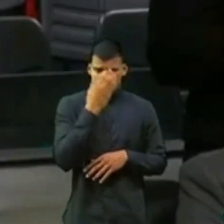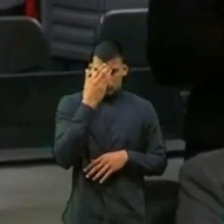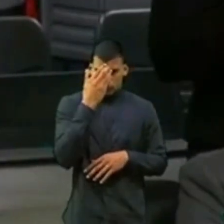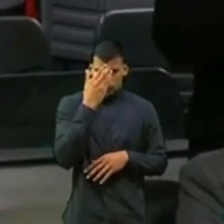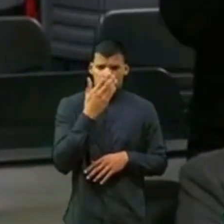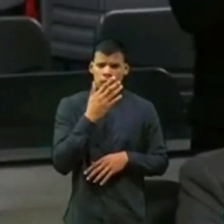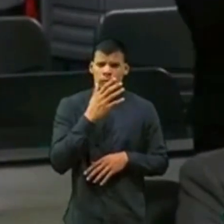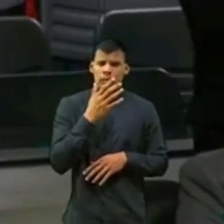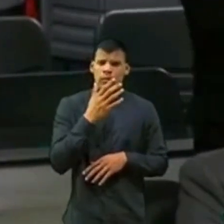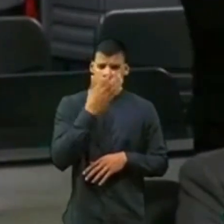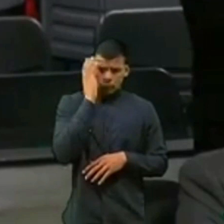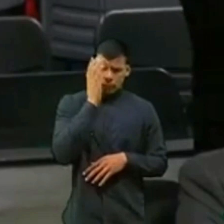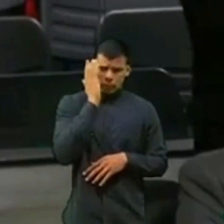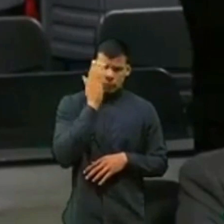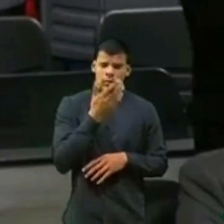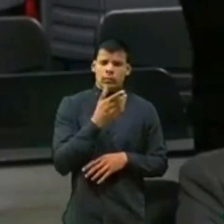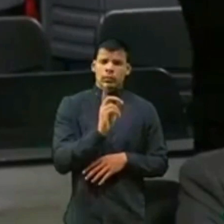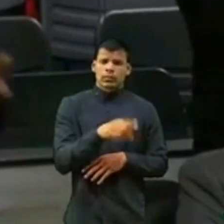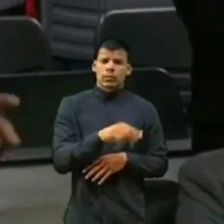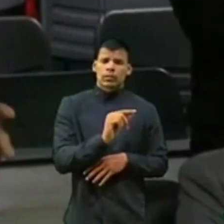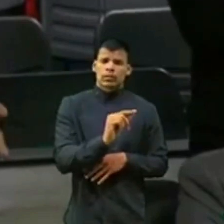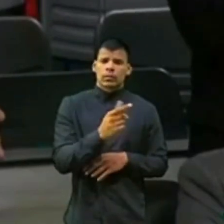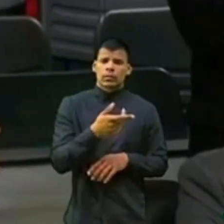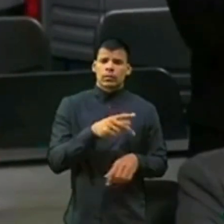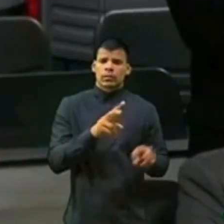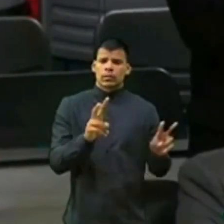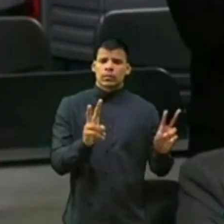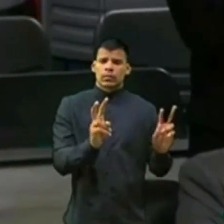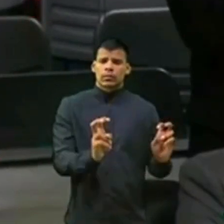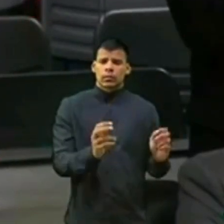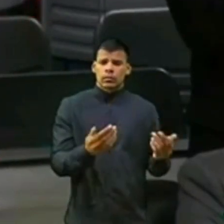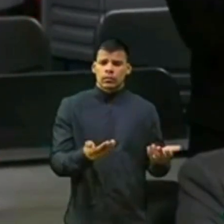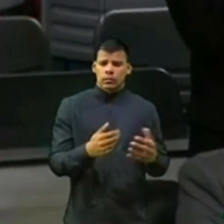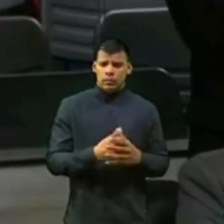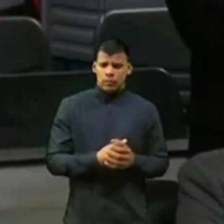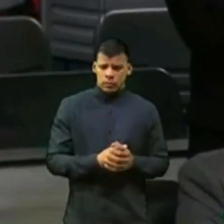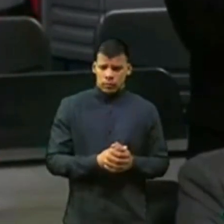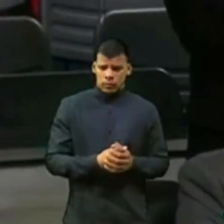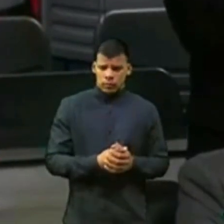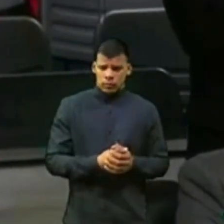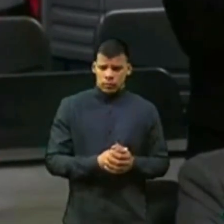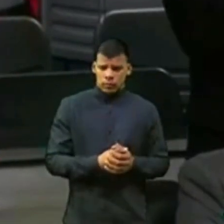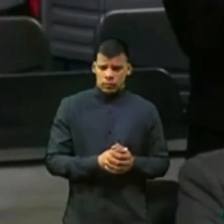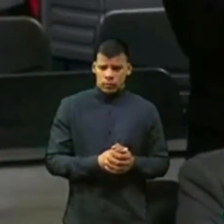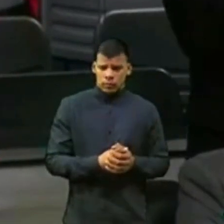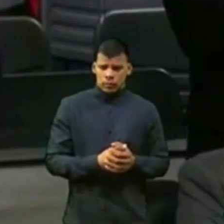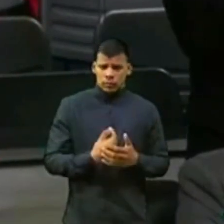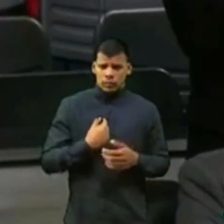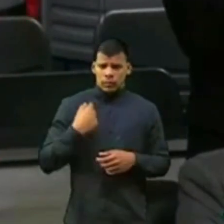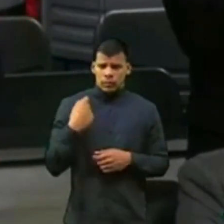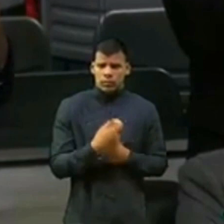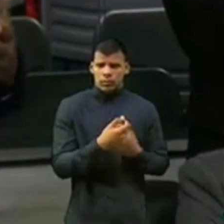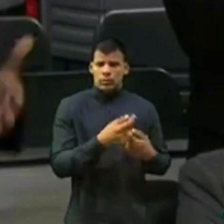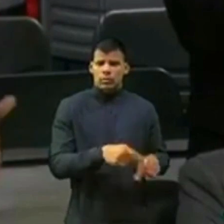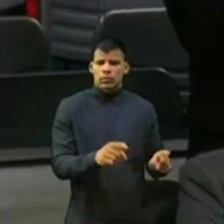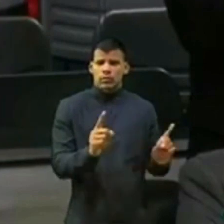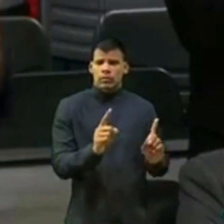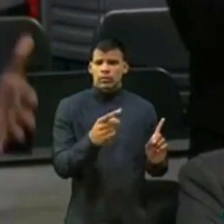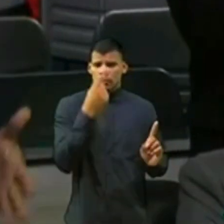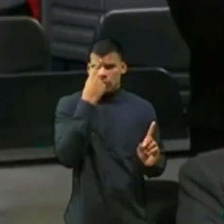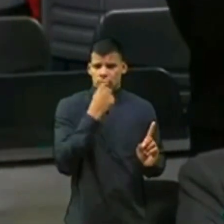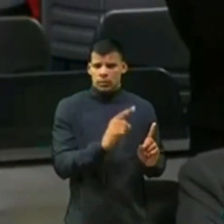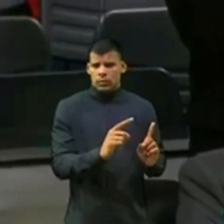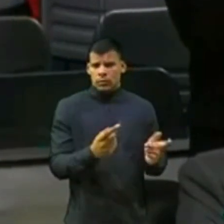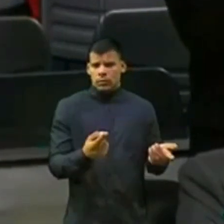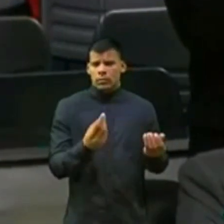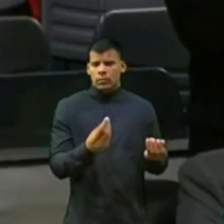Silvana, do ponto de vista de um tema que nós não precisaríamos criar um dia